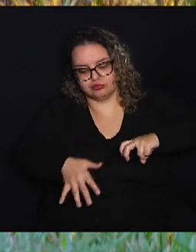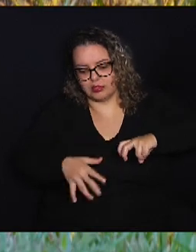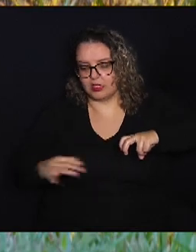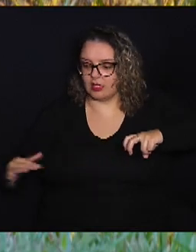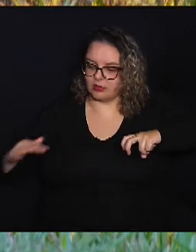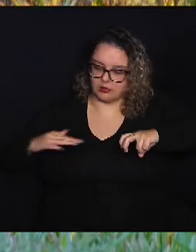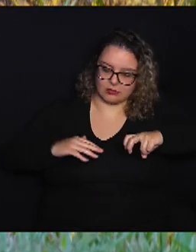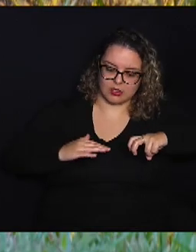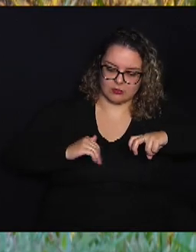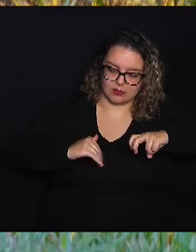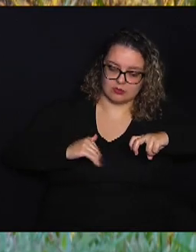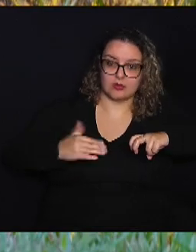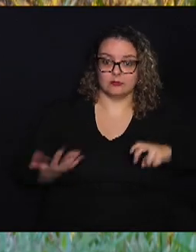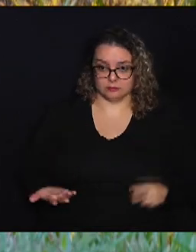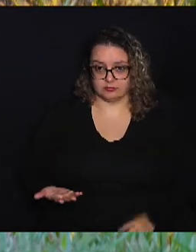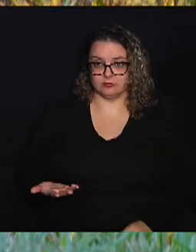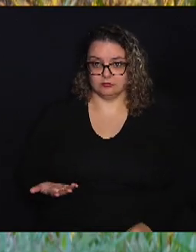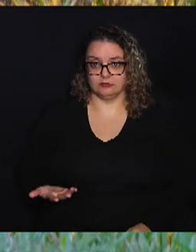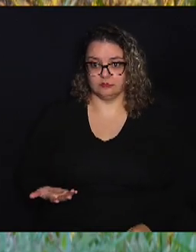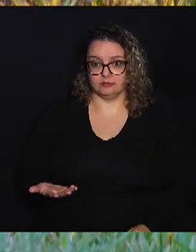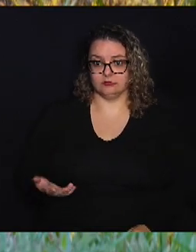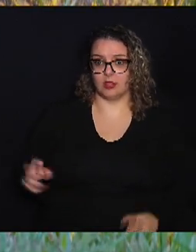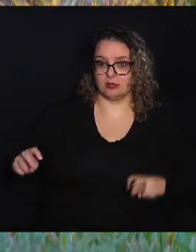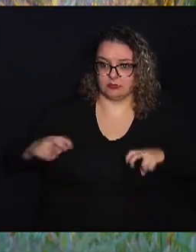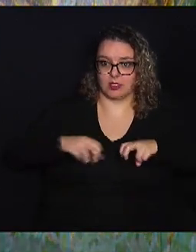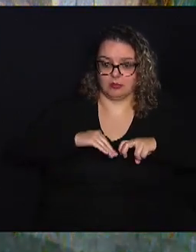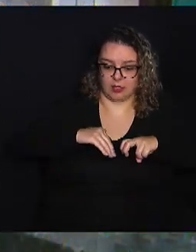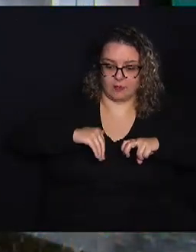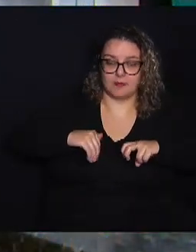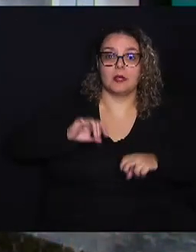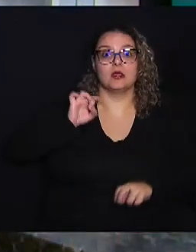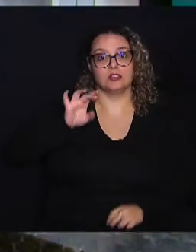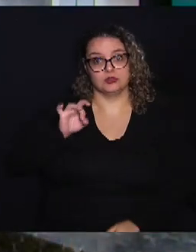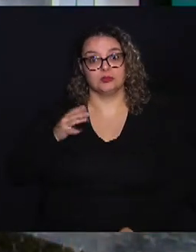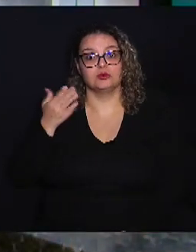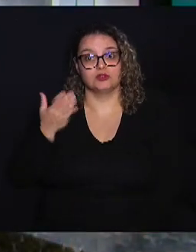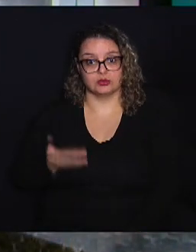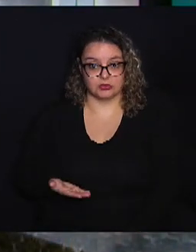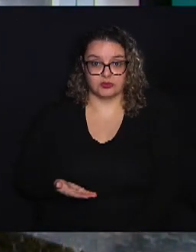na outra capivara. E aí é só com